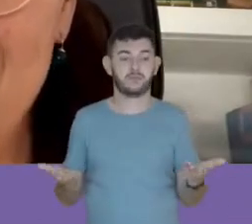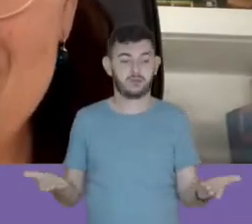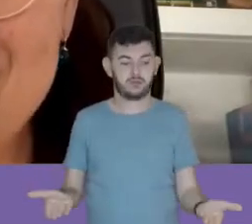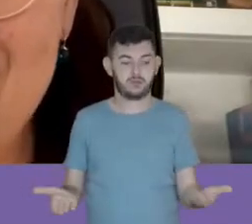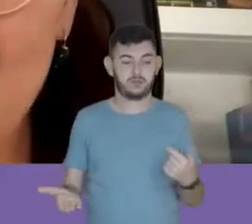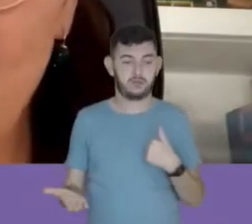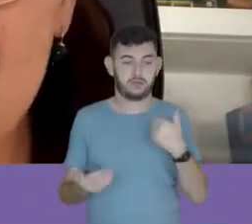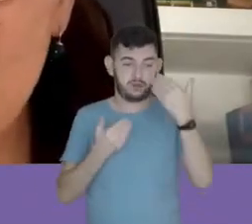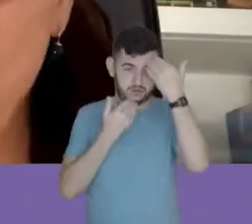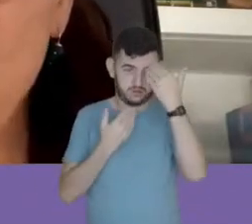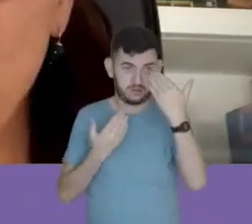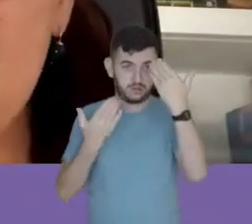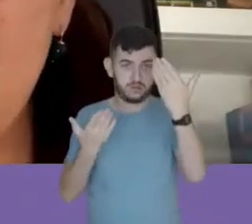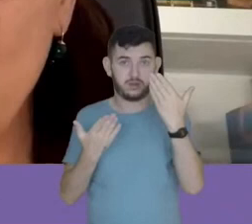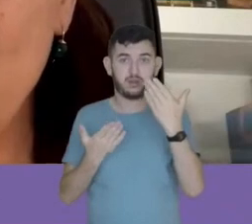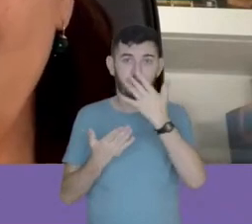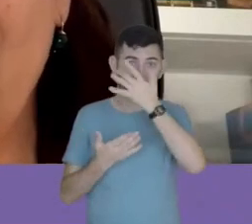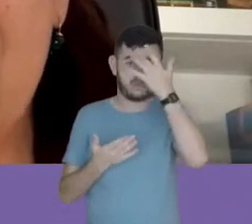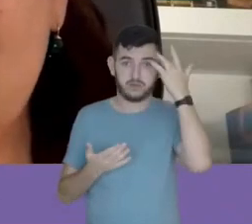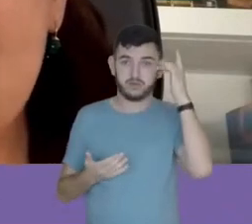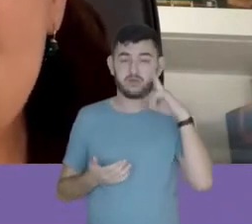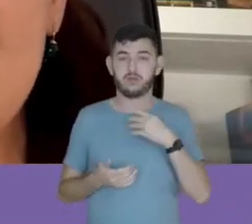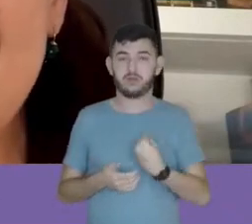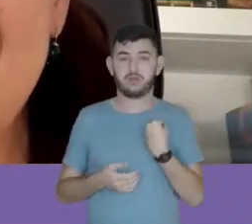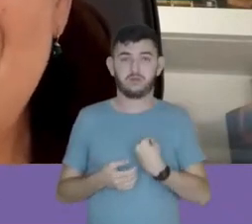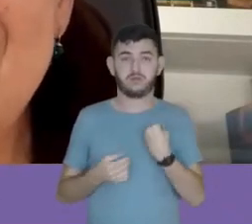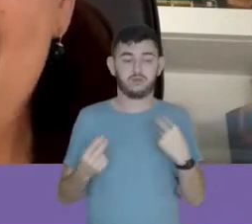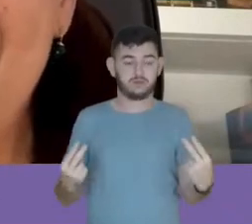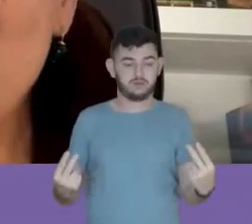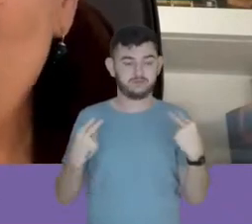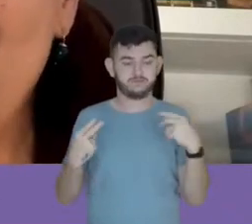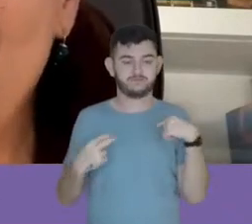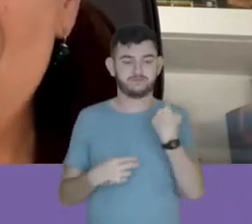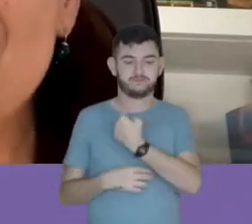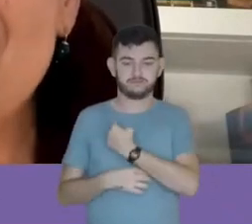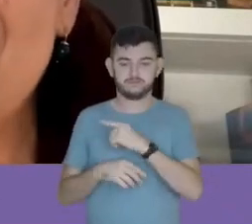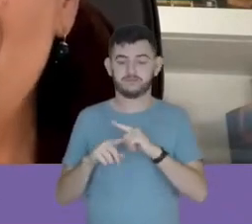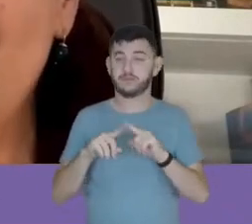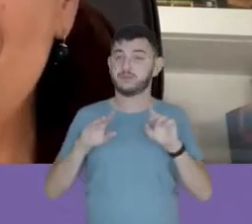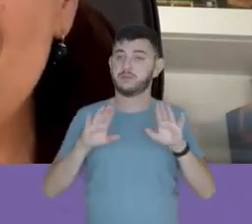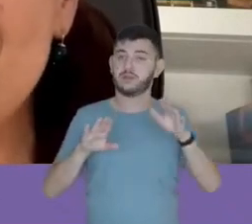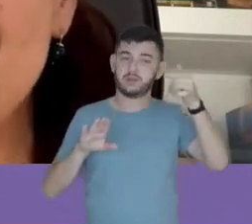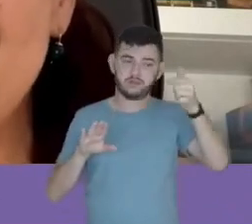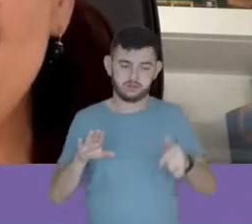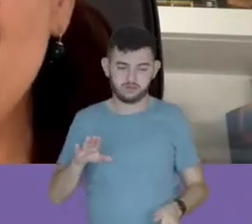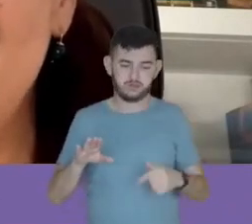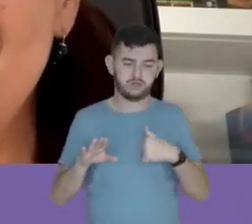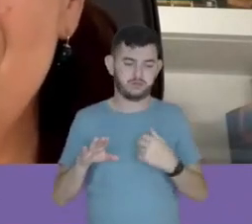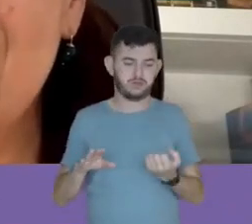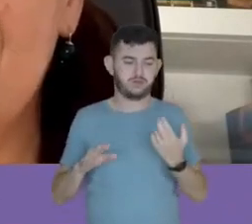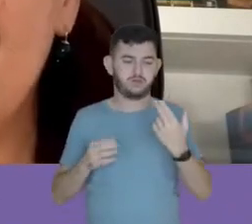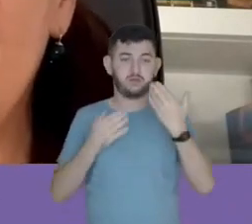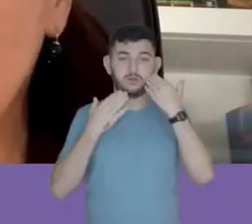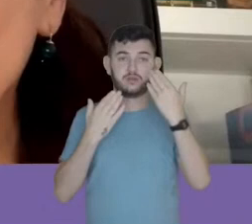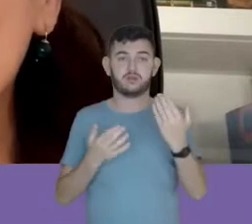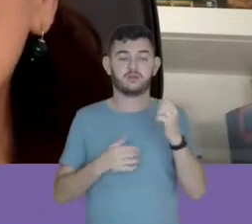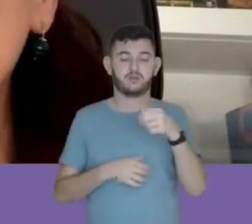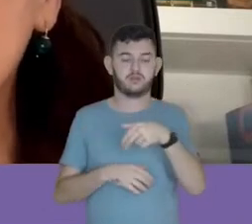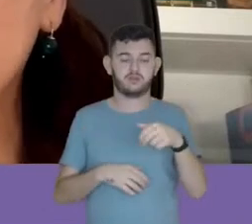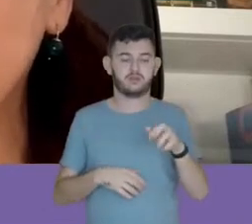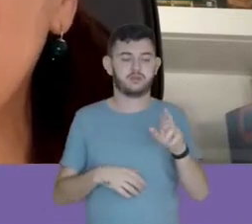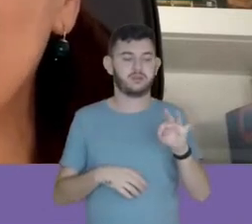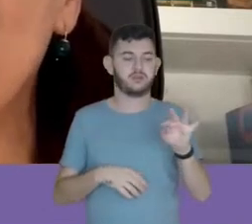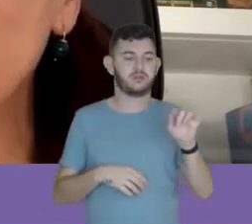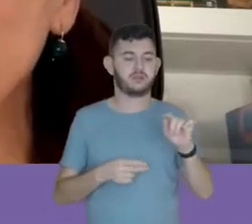muito mais uma vez a todas as pessoas que nos ouviram. Mais uma vez, quero agradecer a Ana Rita, a